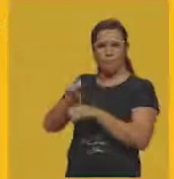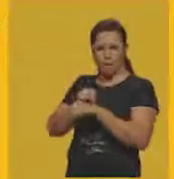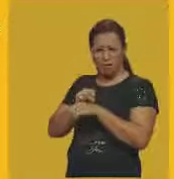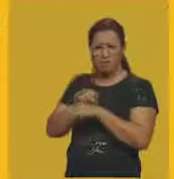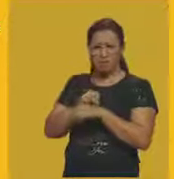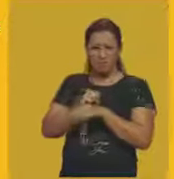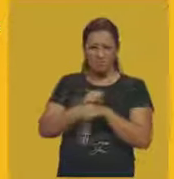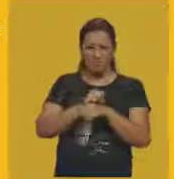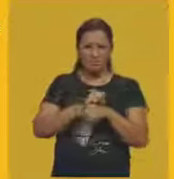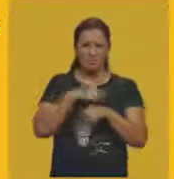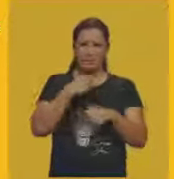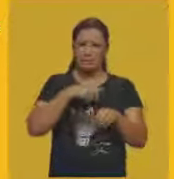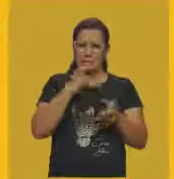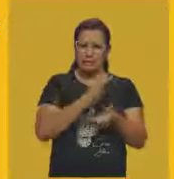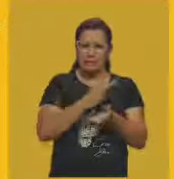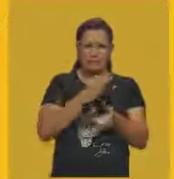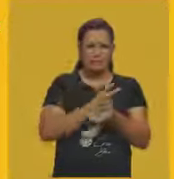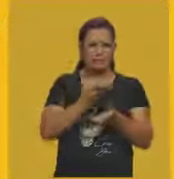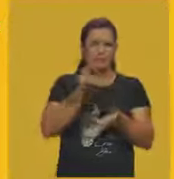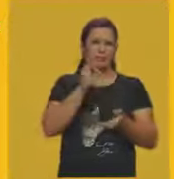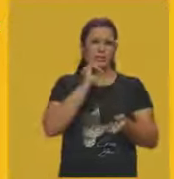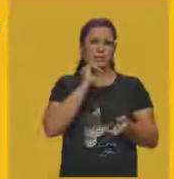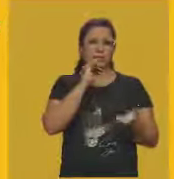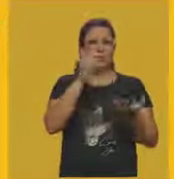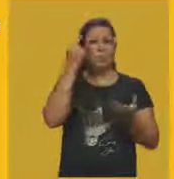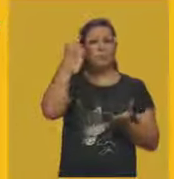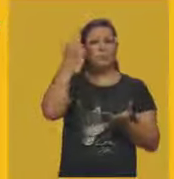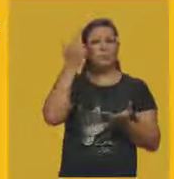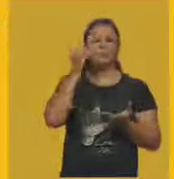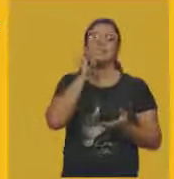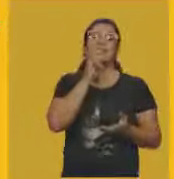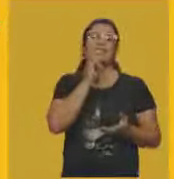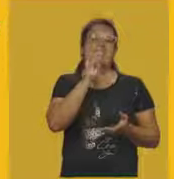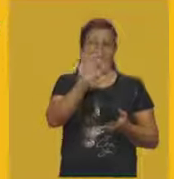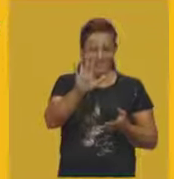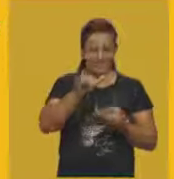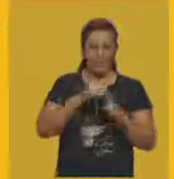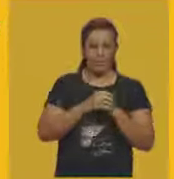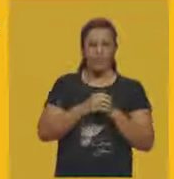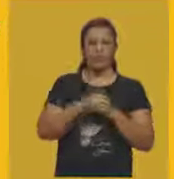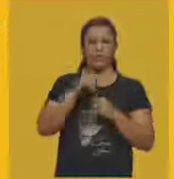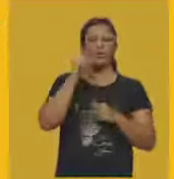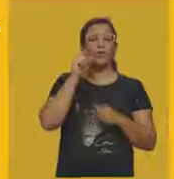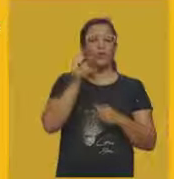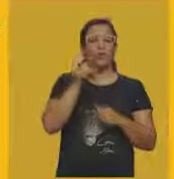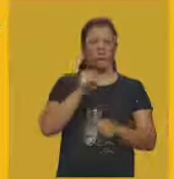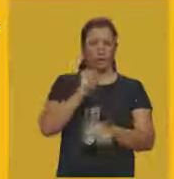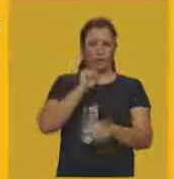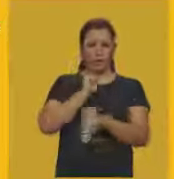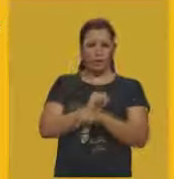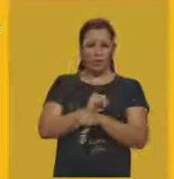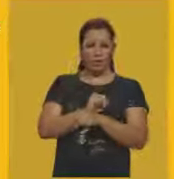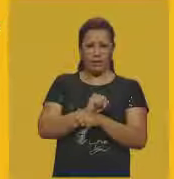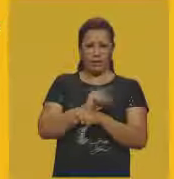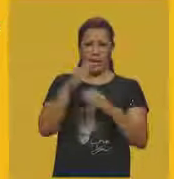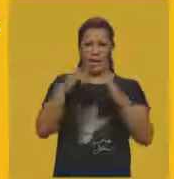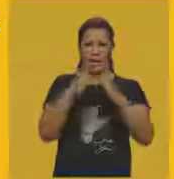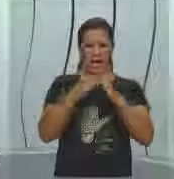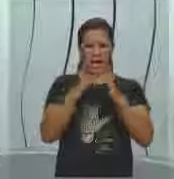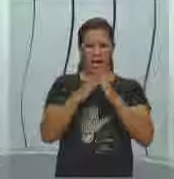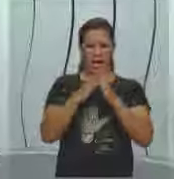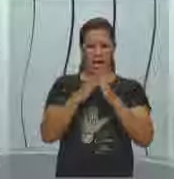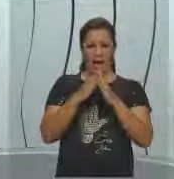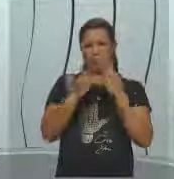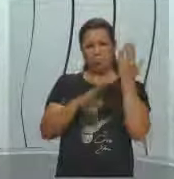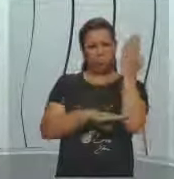passando a cada segundo. Vocês podem pensar da seguinte maneira. Imagina que você está parado na porta da sua casa ou